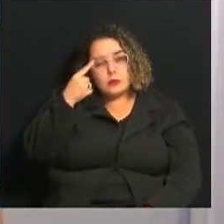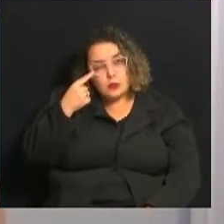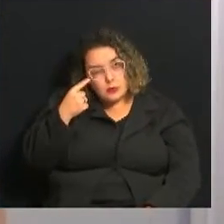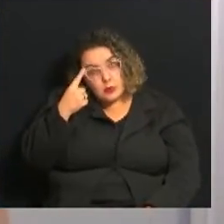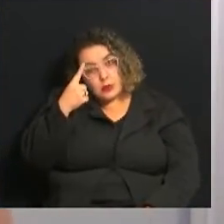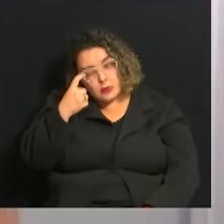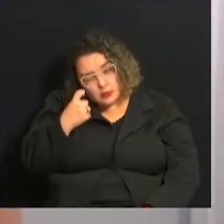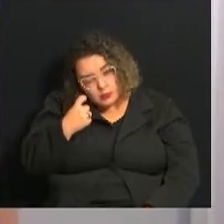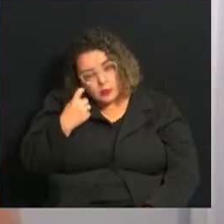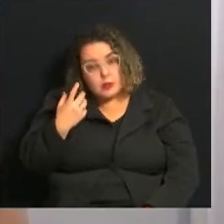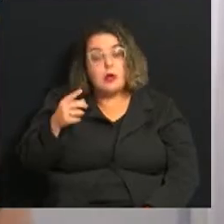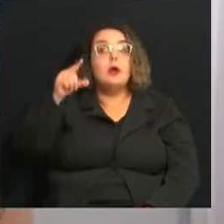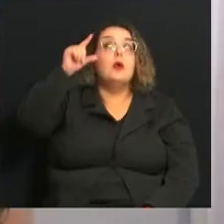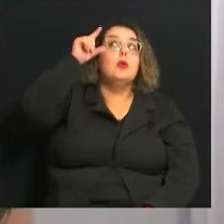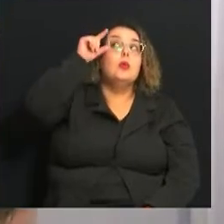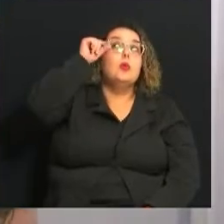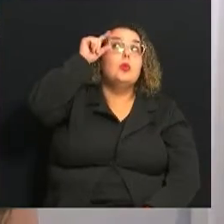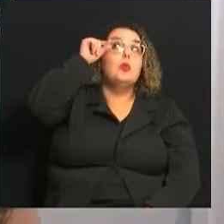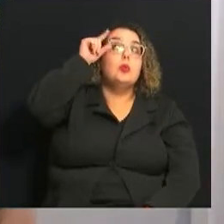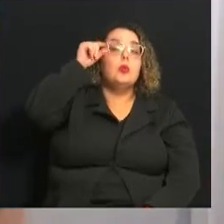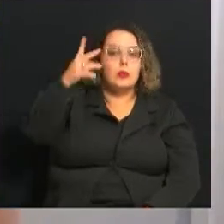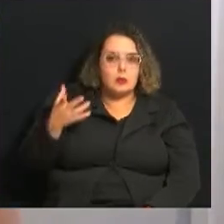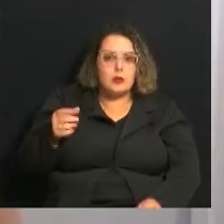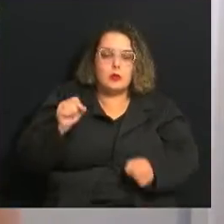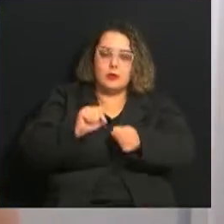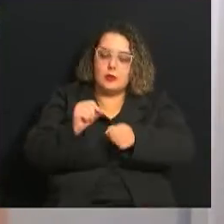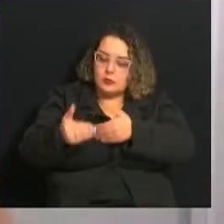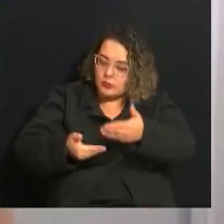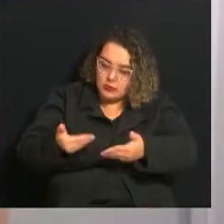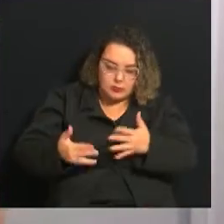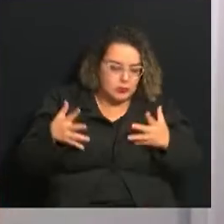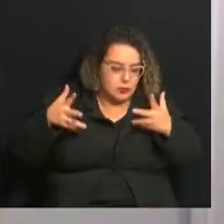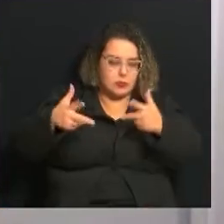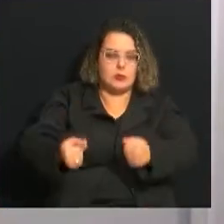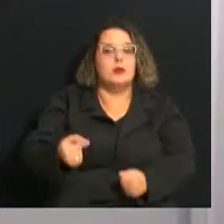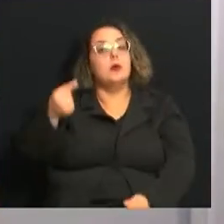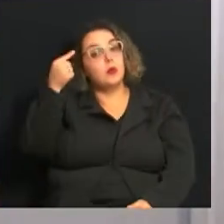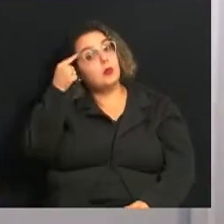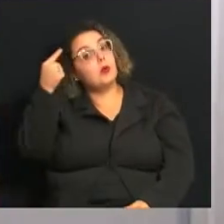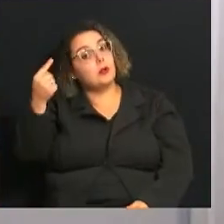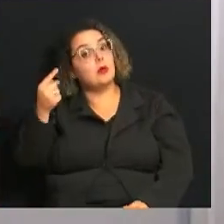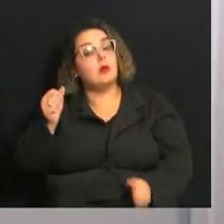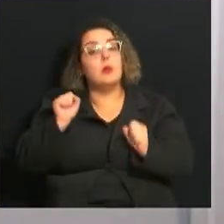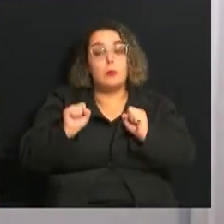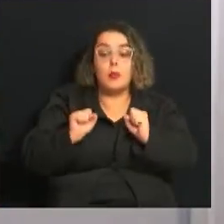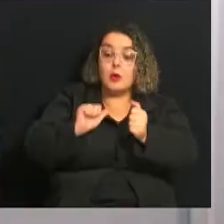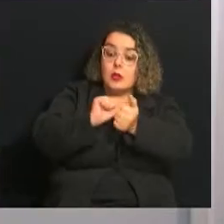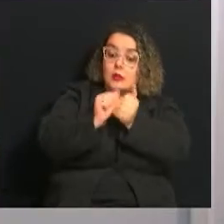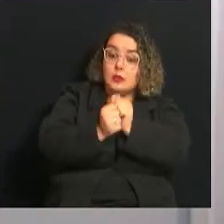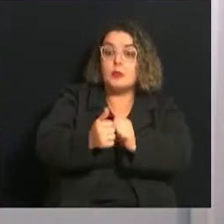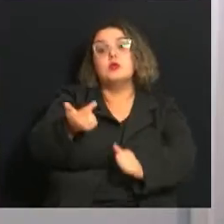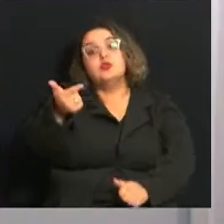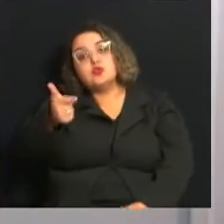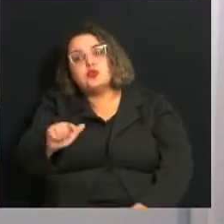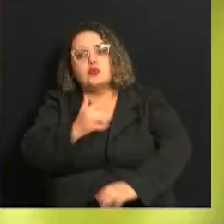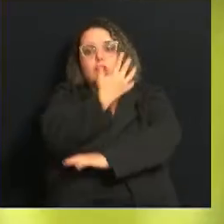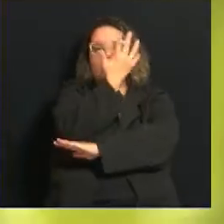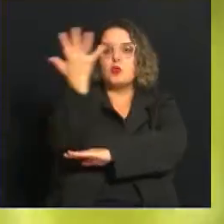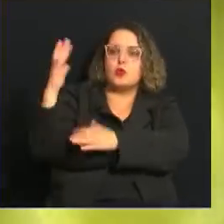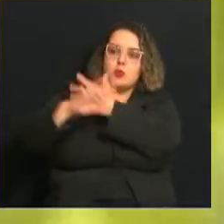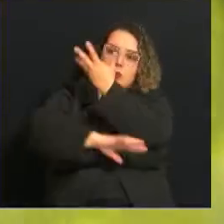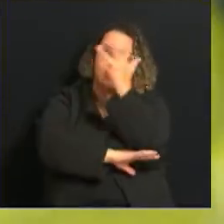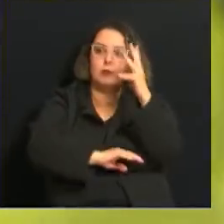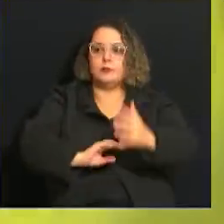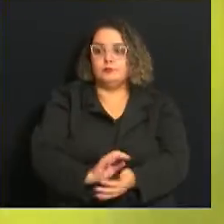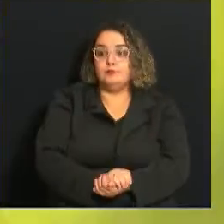mantendo o colírio, então está sendo feito todo um processo, com a ideia de poder reabilitar esse animal e voltar para a natureza novamente. É